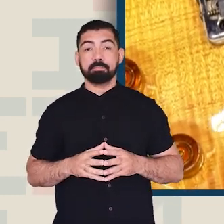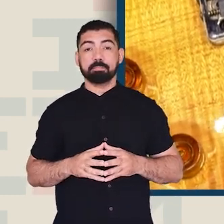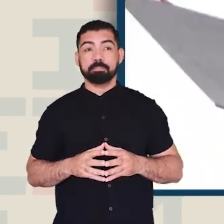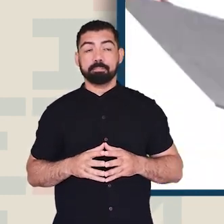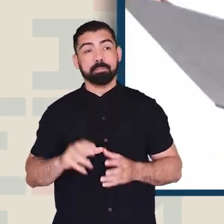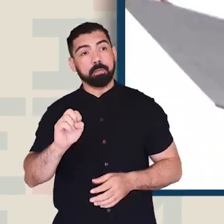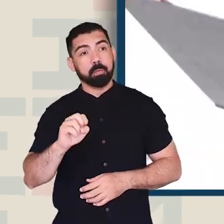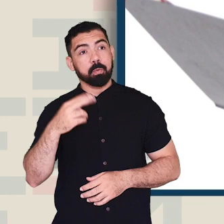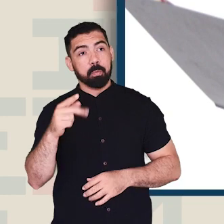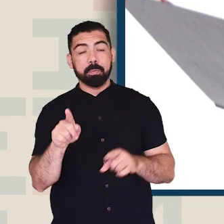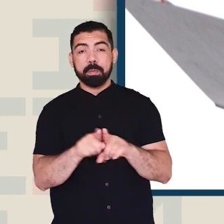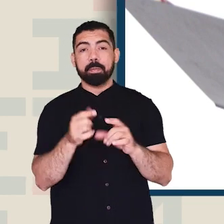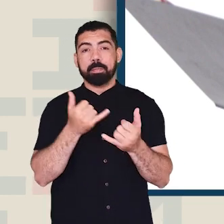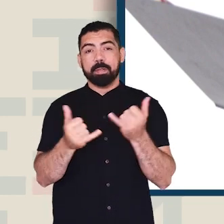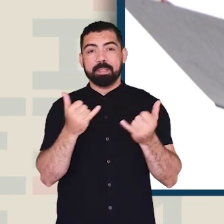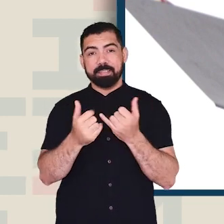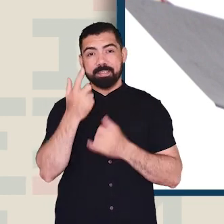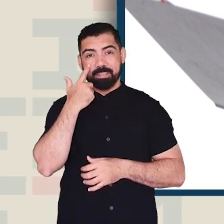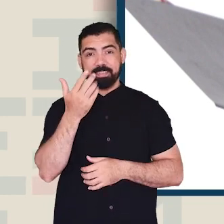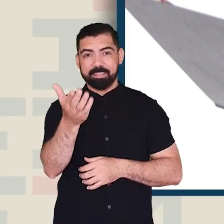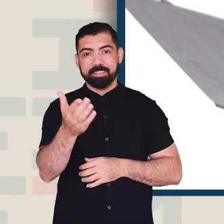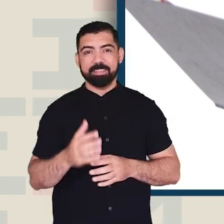Ou então